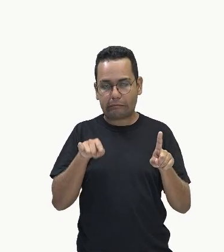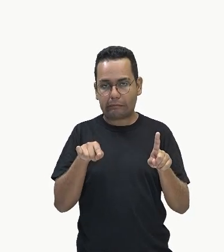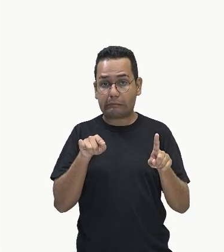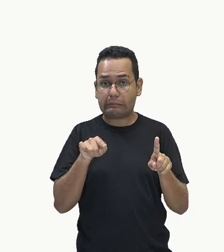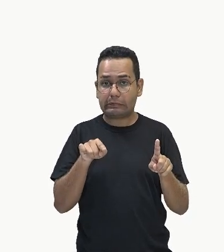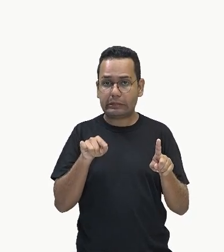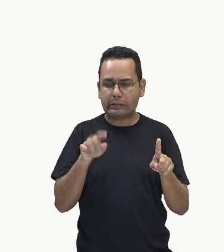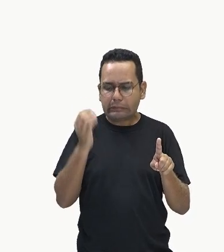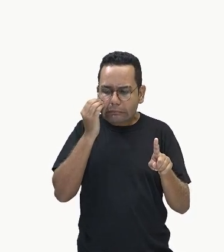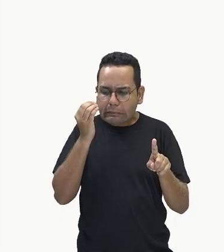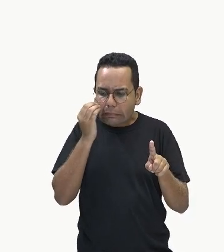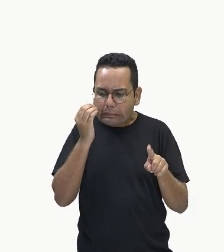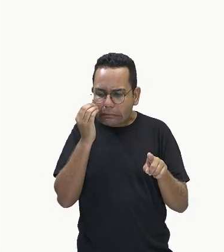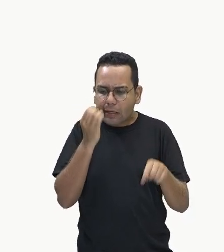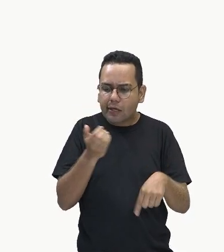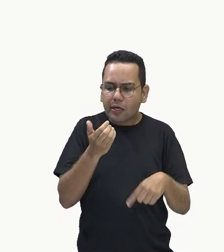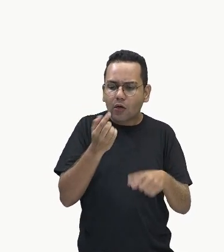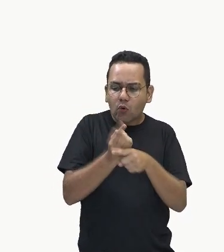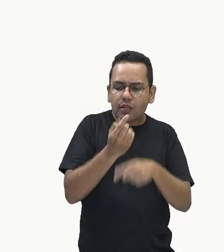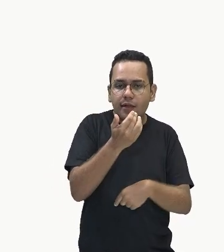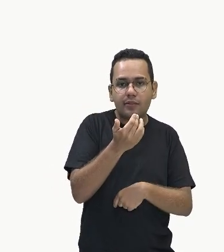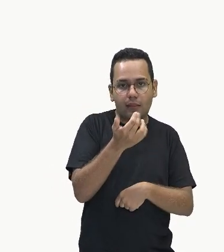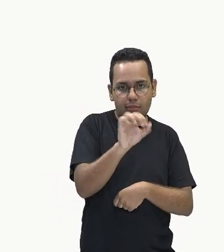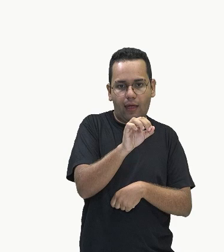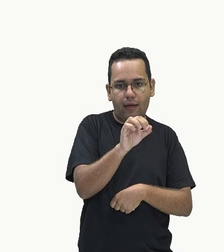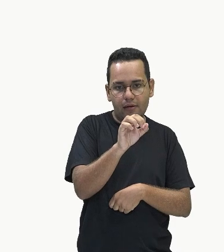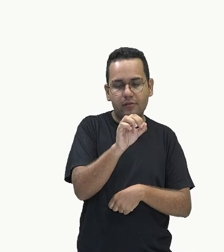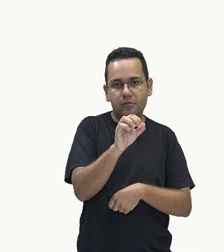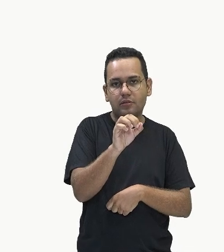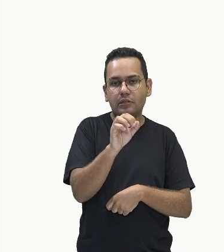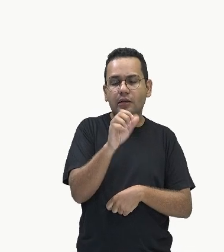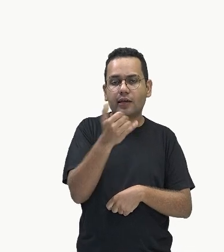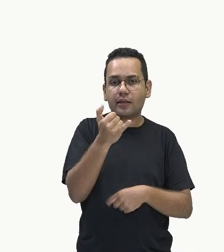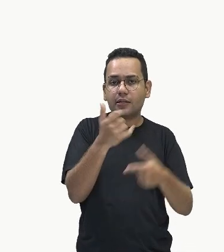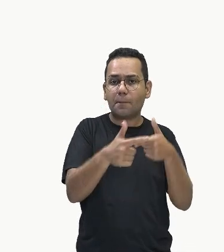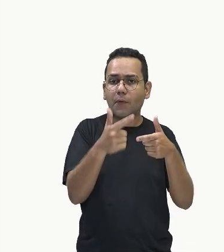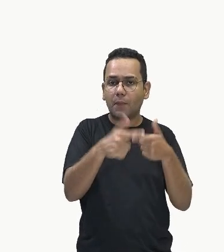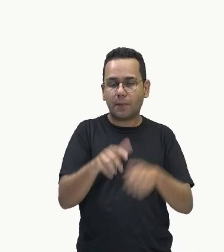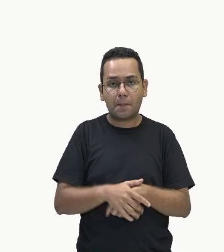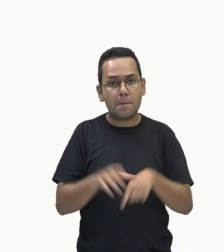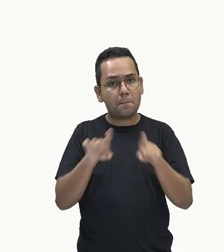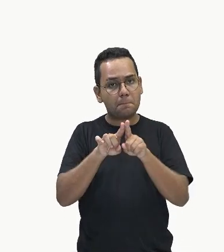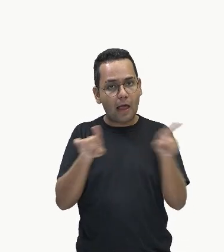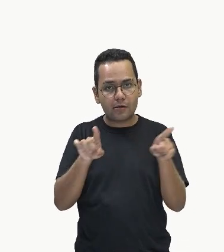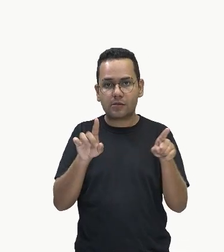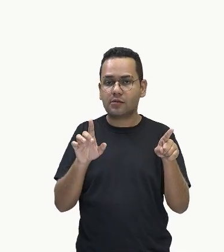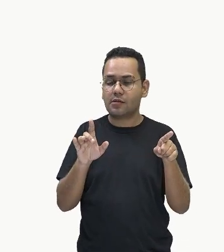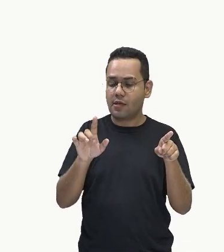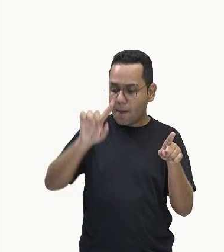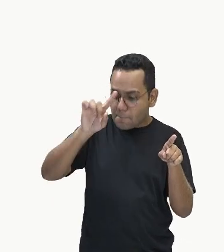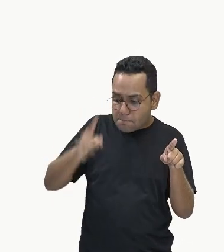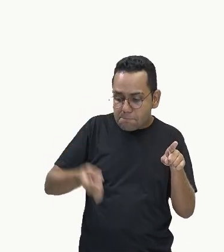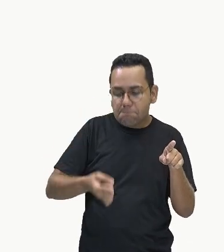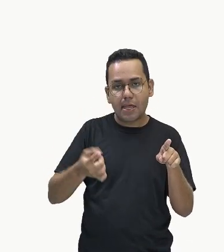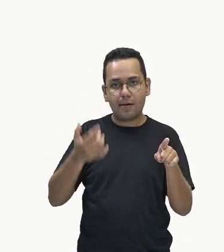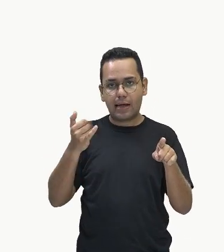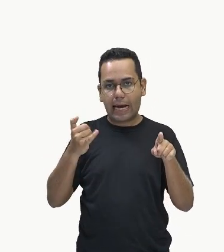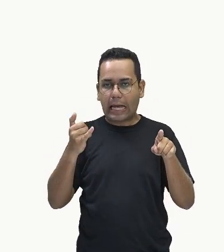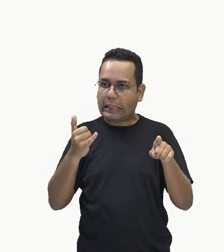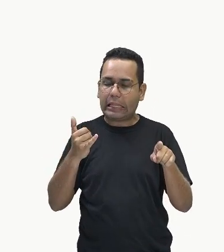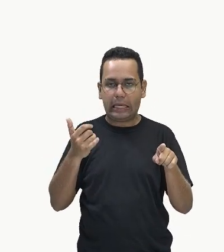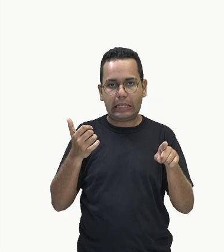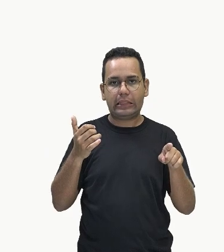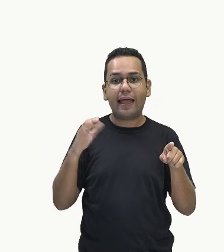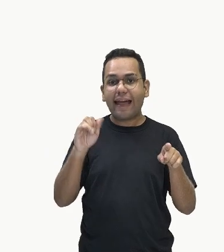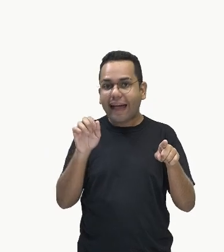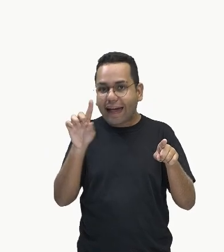que significa? Que a cada 1000 canetas, 10 tem defeito.